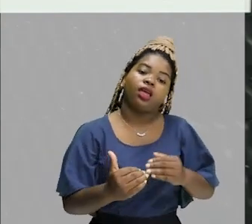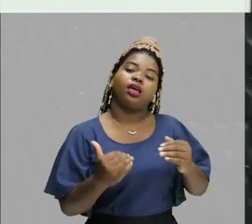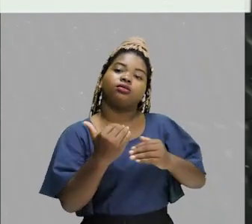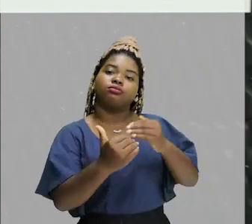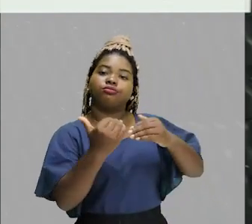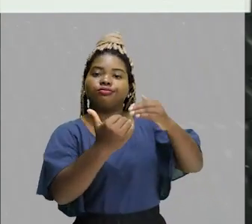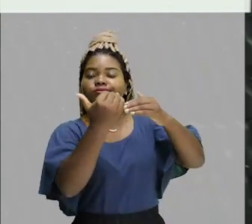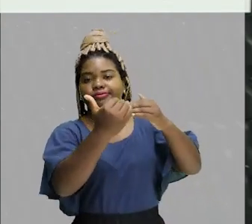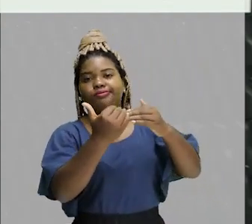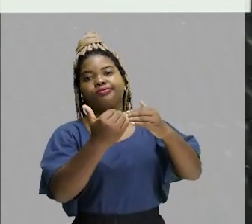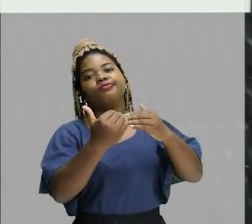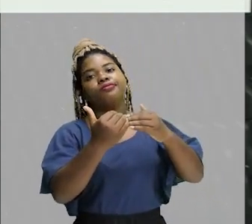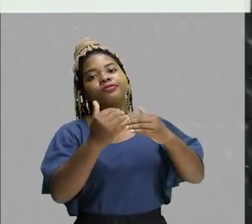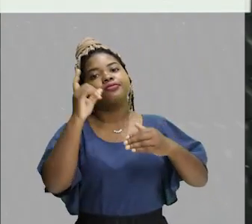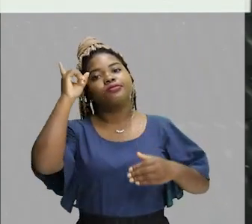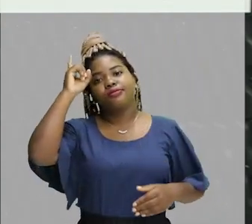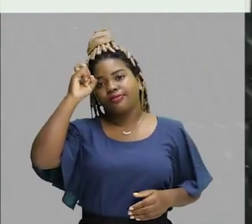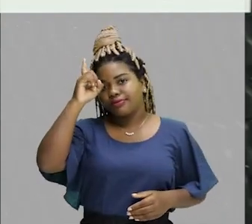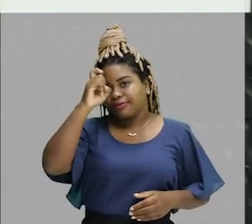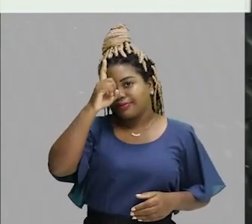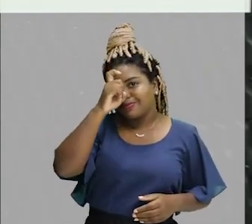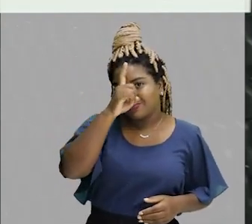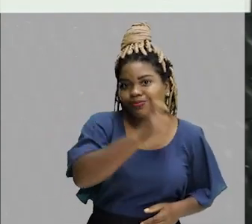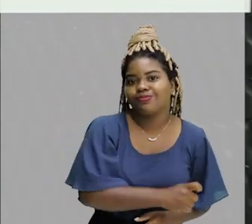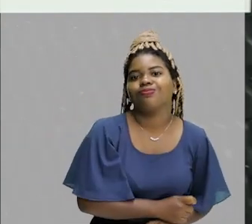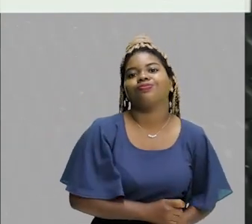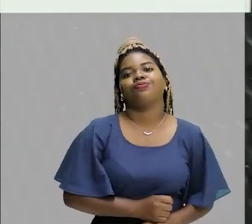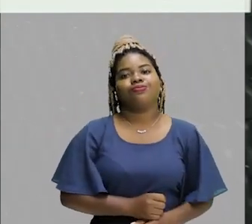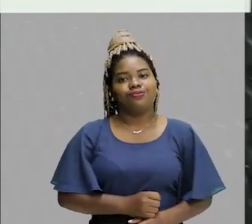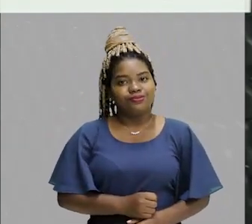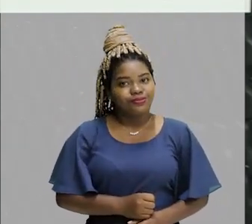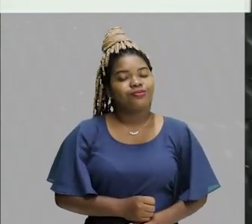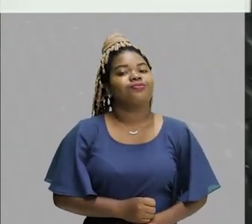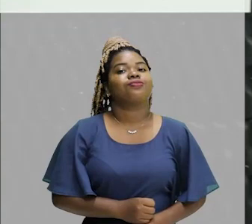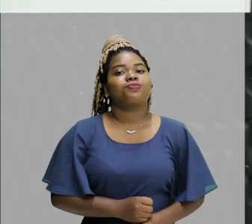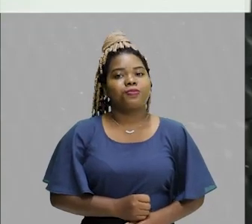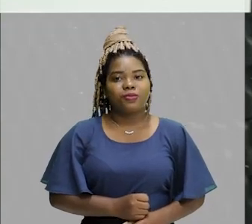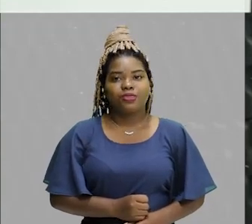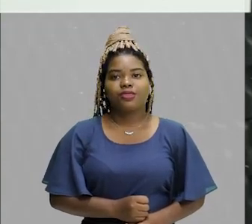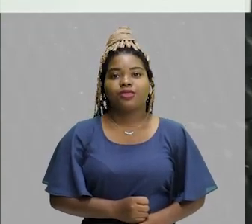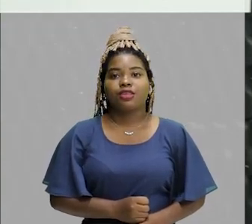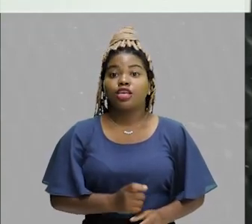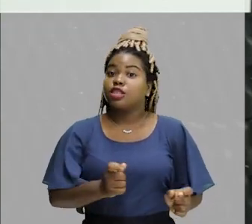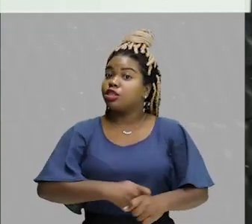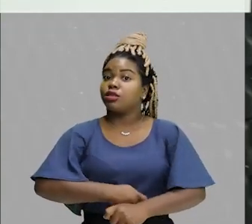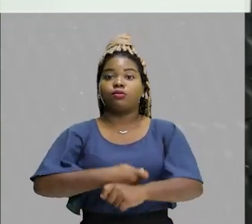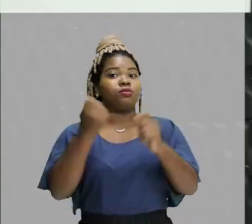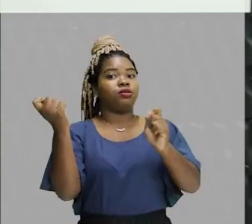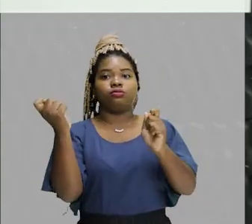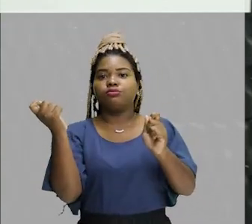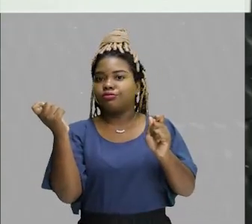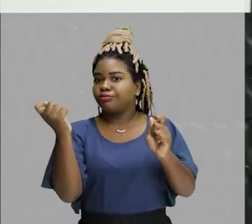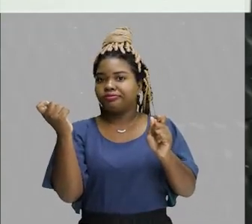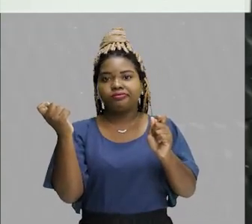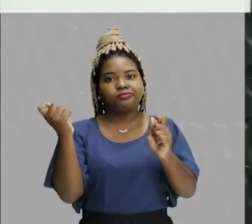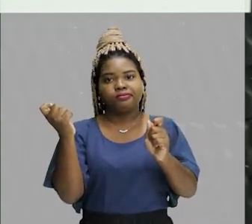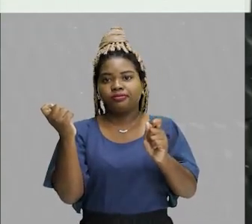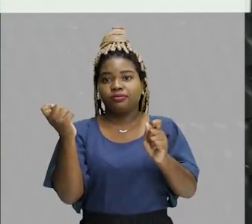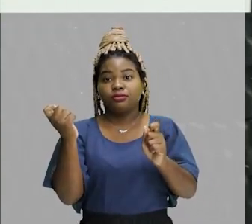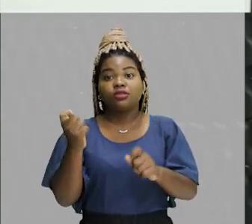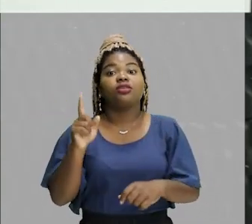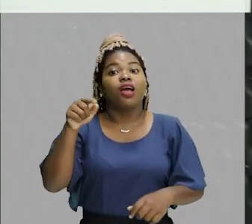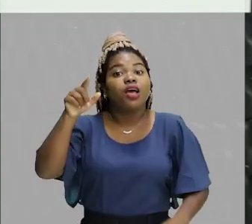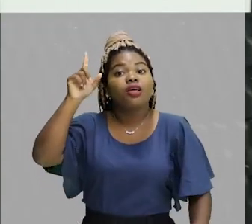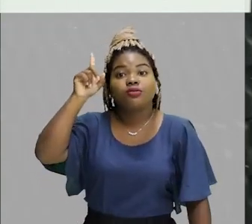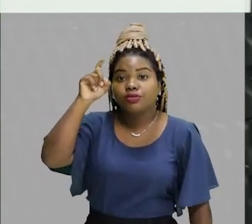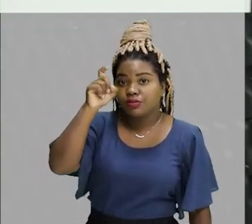uma certa dificuldade. Entenda, a palavra é dificuldade. Não se está falando que é impossível. Não radicalize a coisa, porque senão